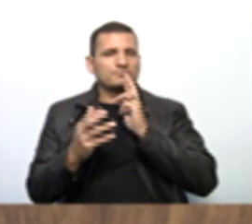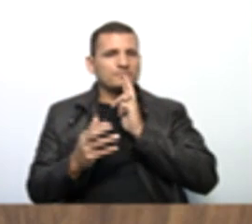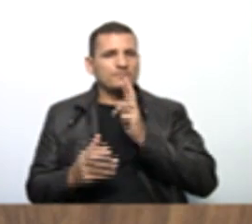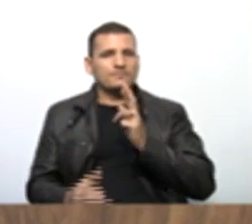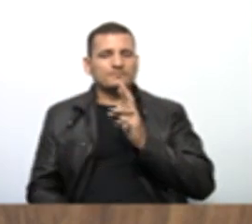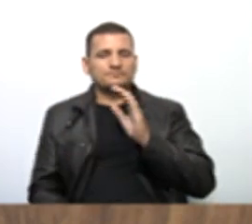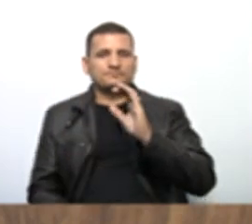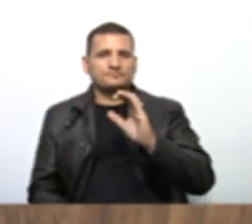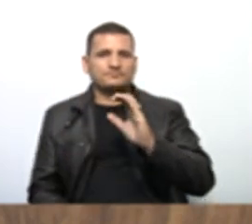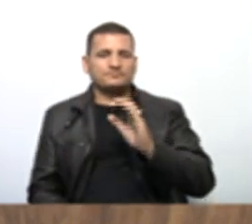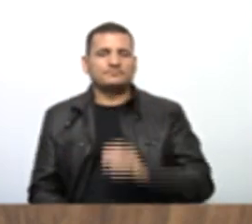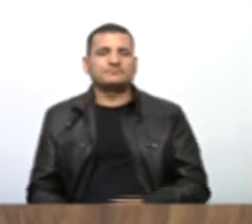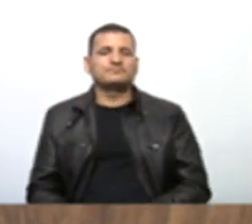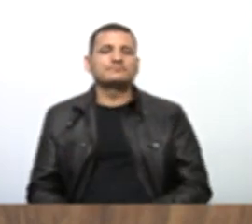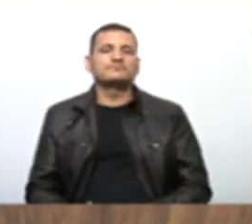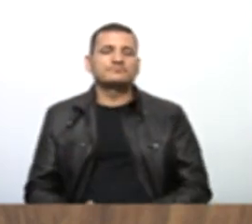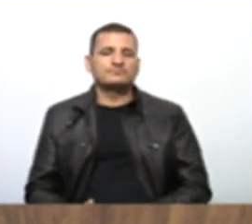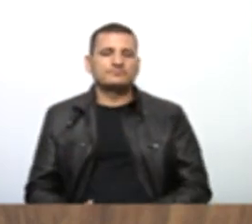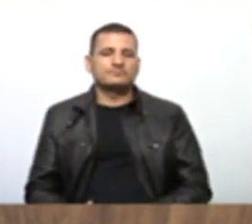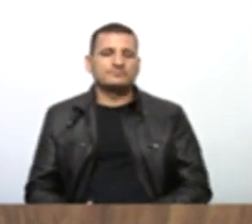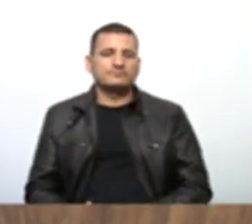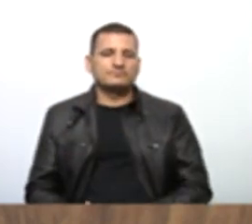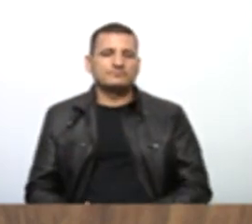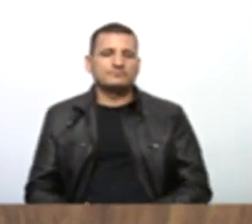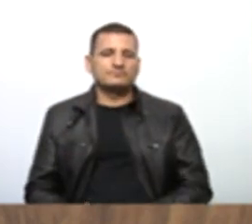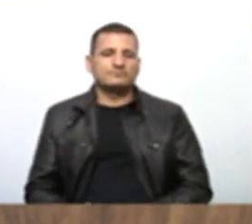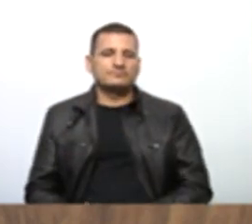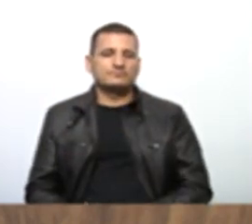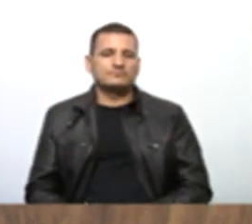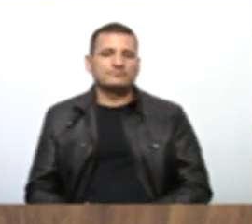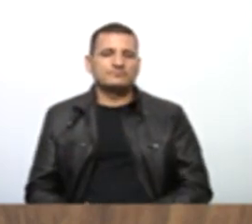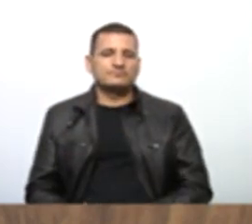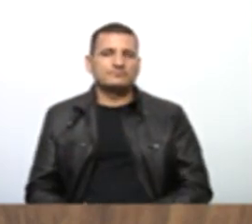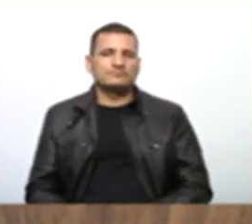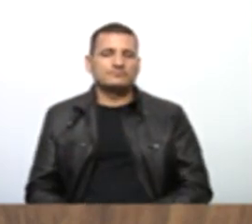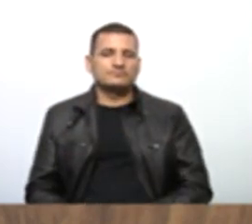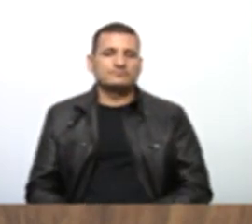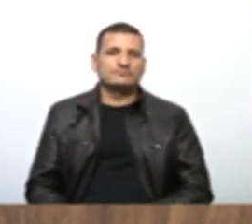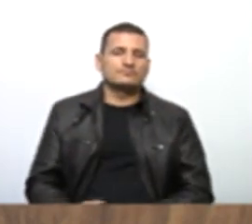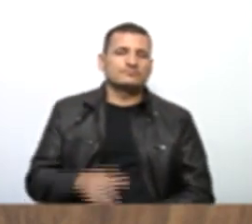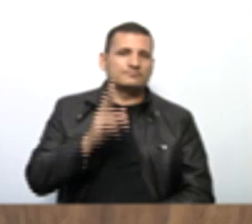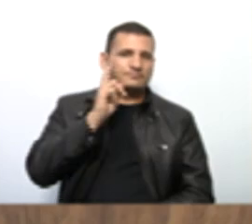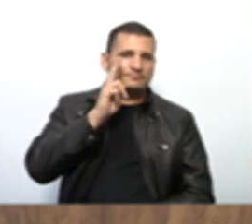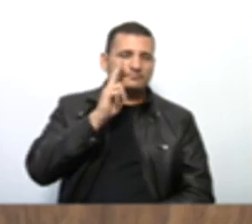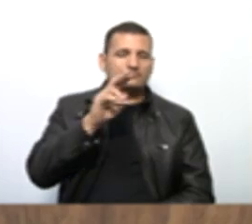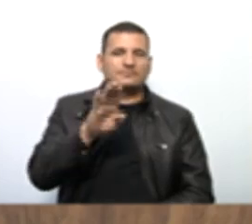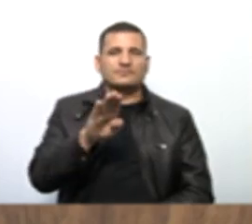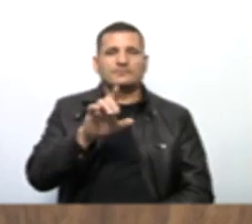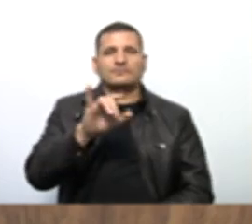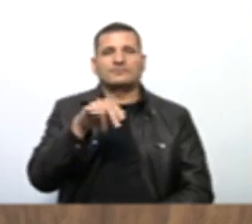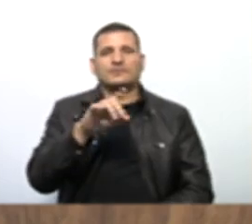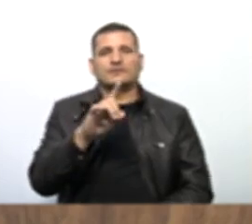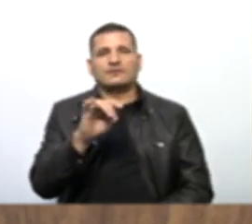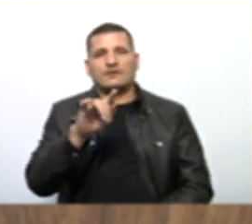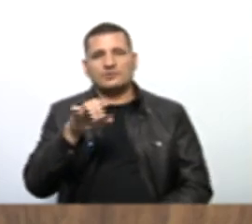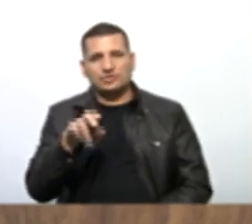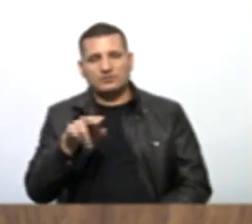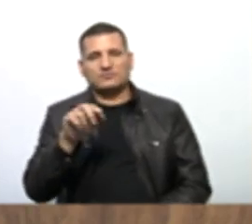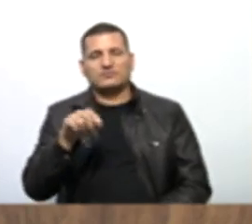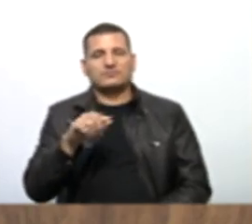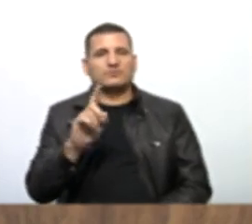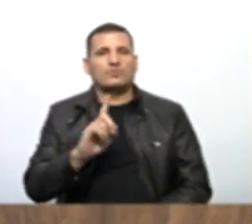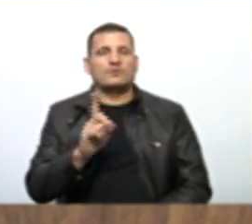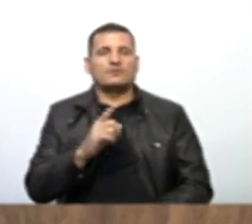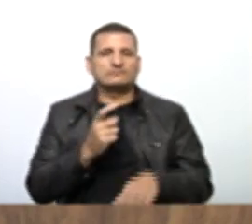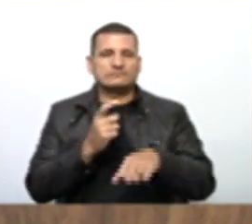a utp lembrando que essa blindagem nelson naquela blindagem do dos carros na blindagem a a bala não tá a gente a